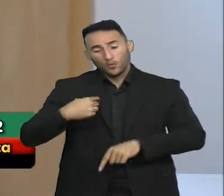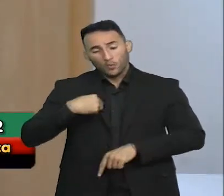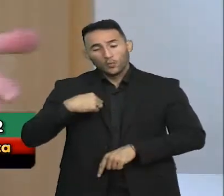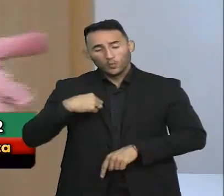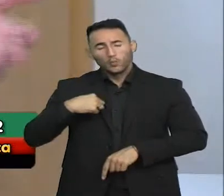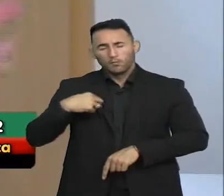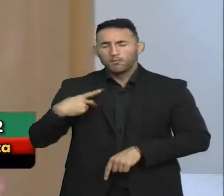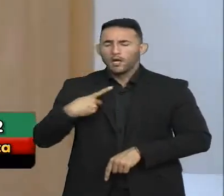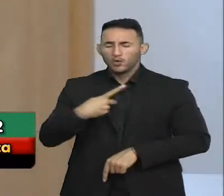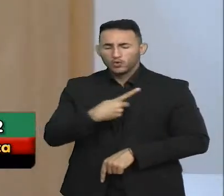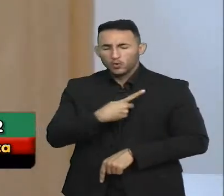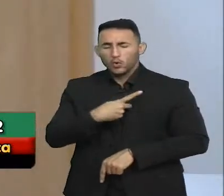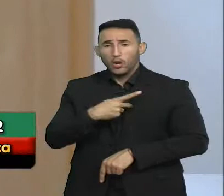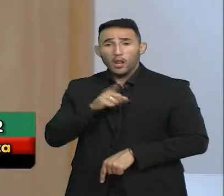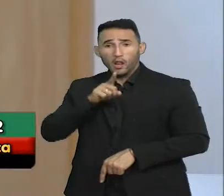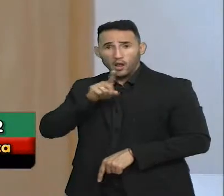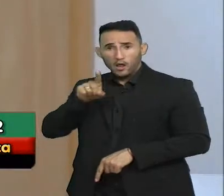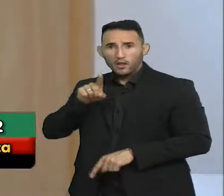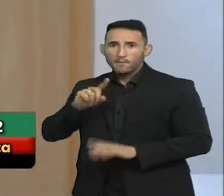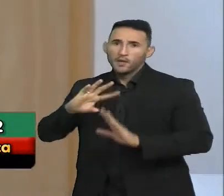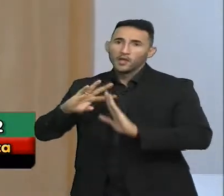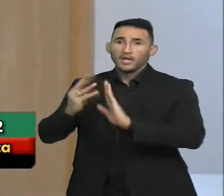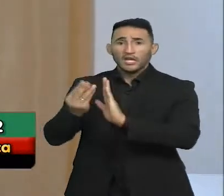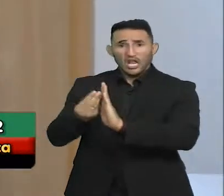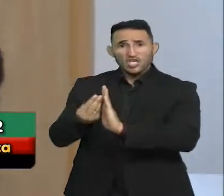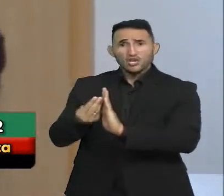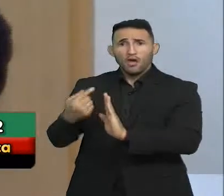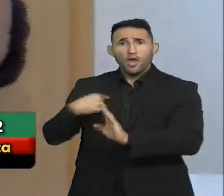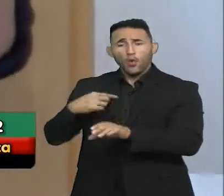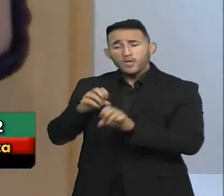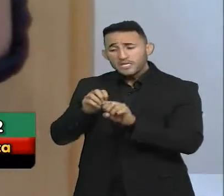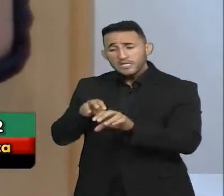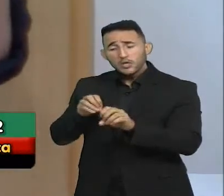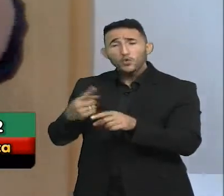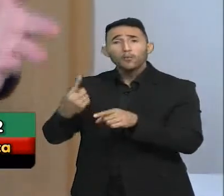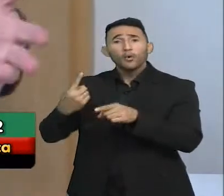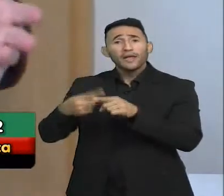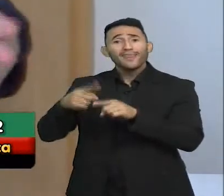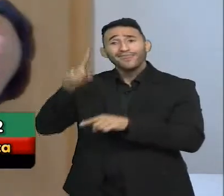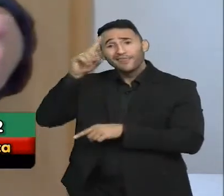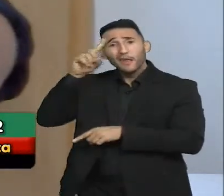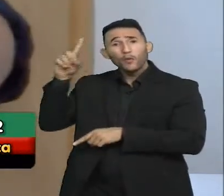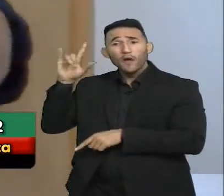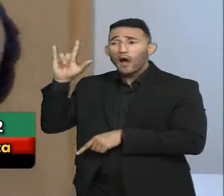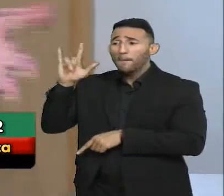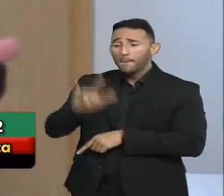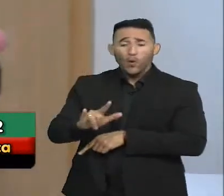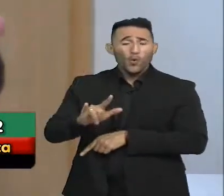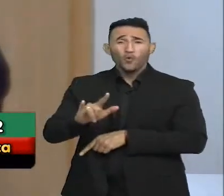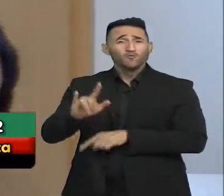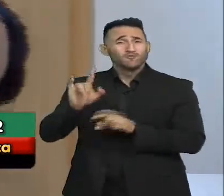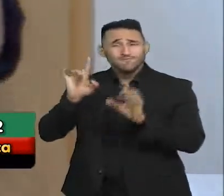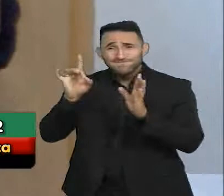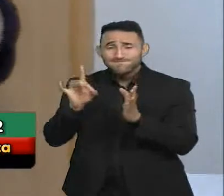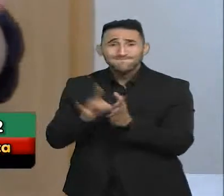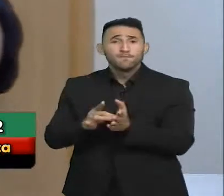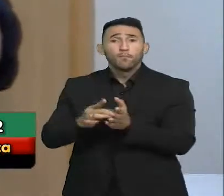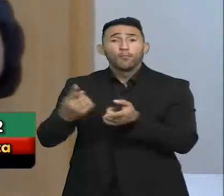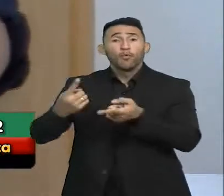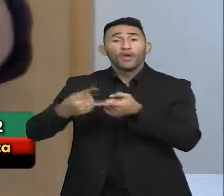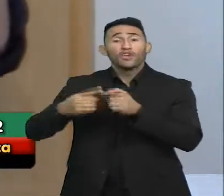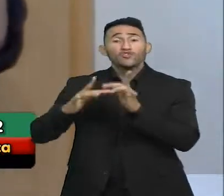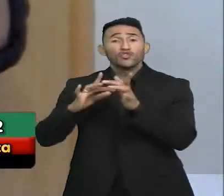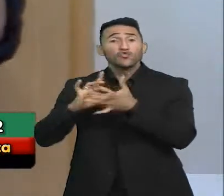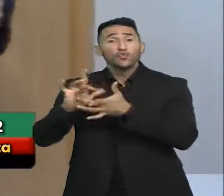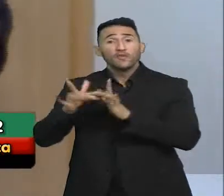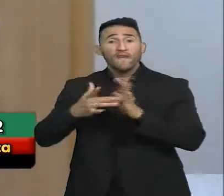e eu ensino isso na minha igreja, que Deus amou o mundo tanto, ou de tal maneira, que Ele deu o Seu Filho